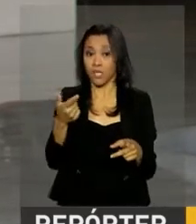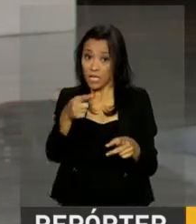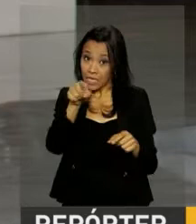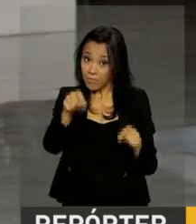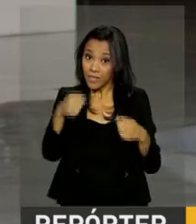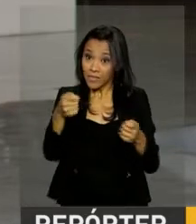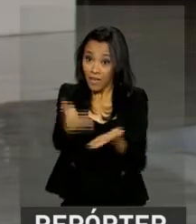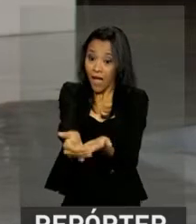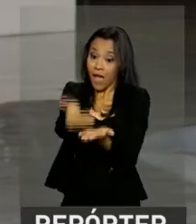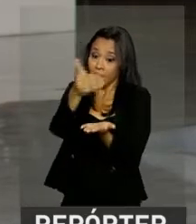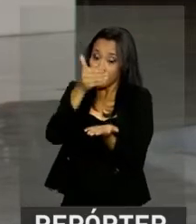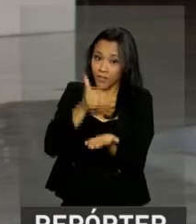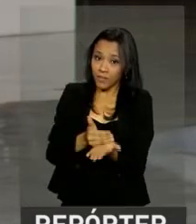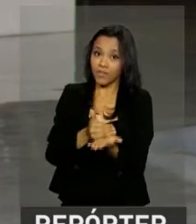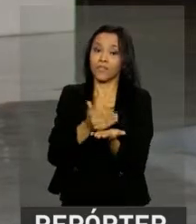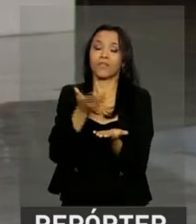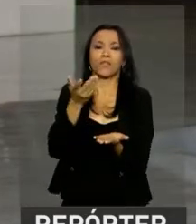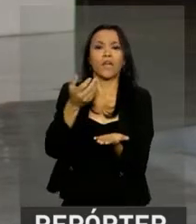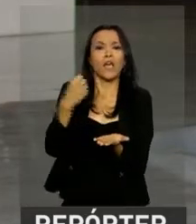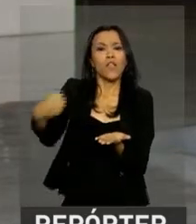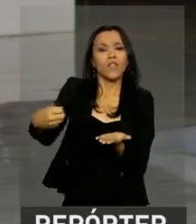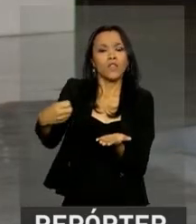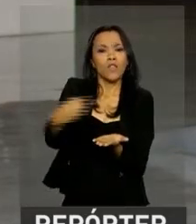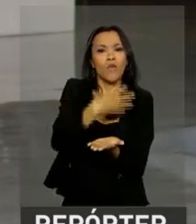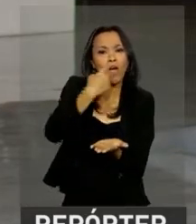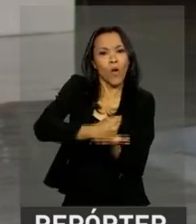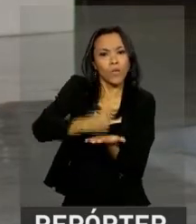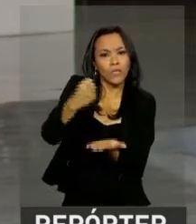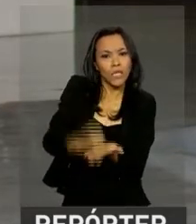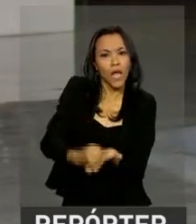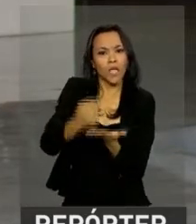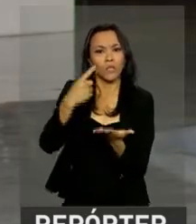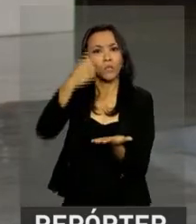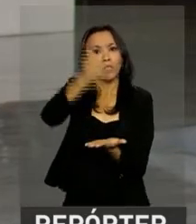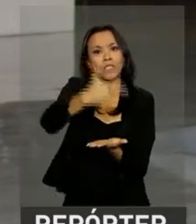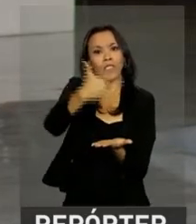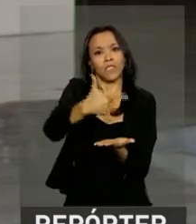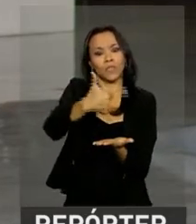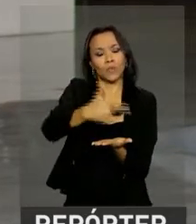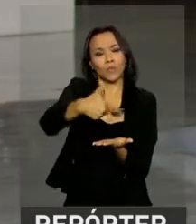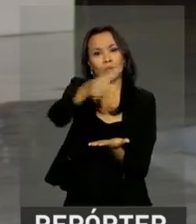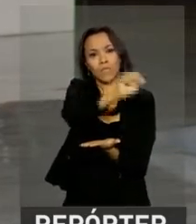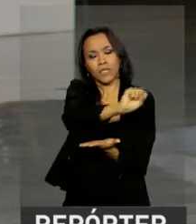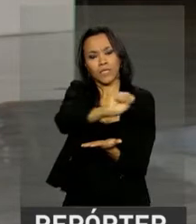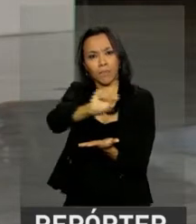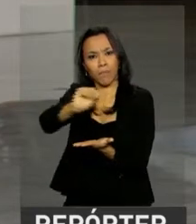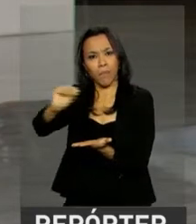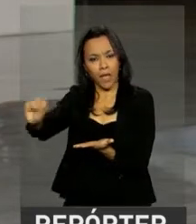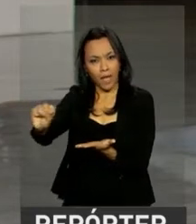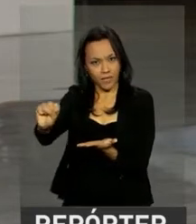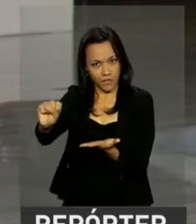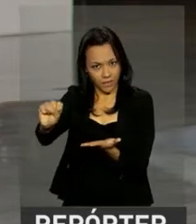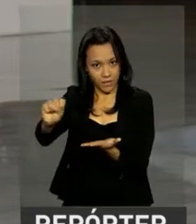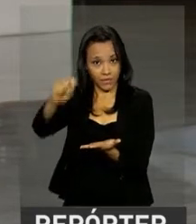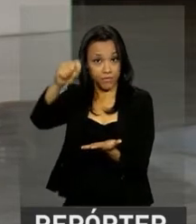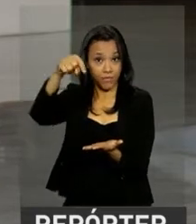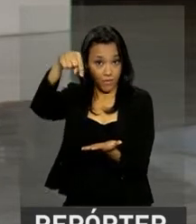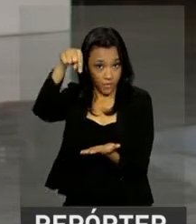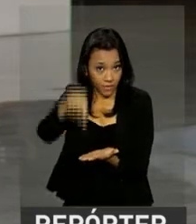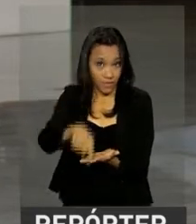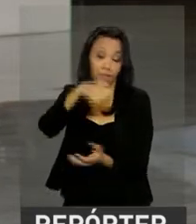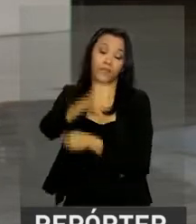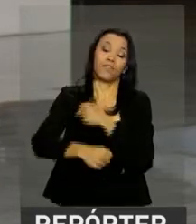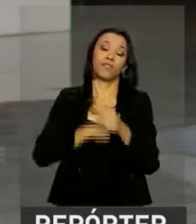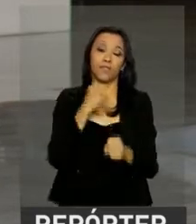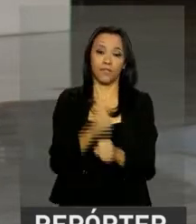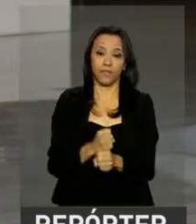de renovação dos contratos do segundo semestre é do fundo é para o segundo semestre deste